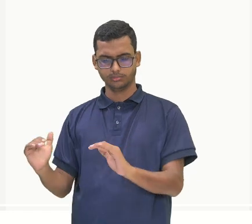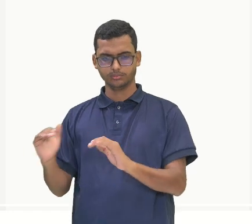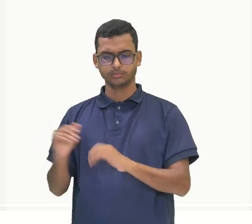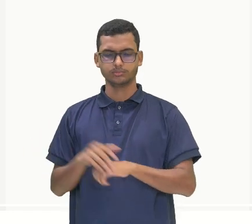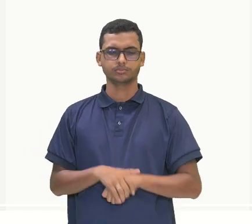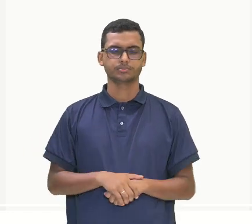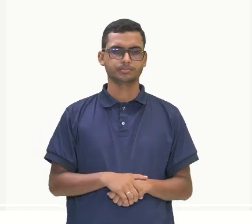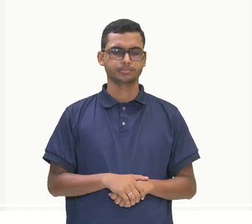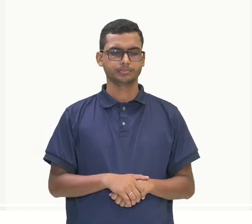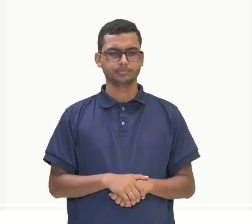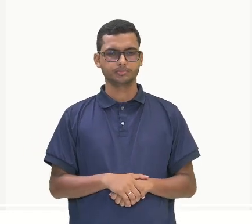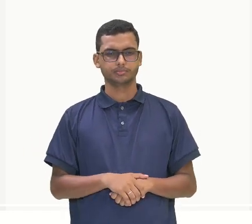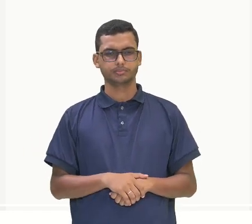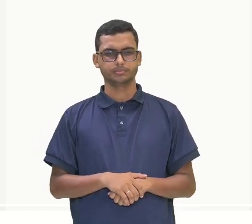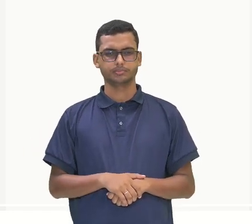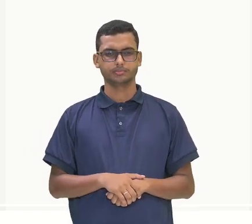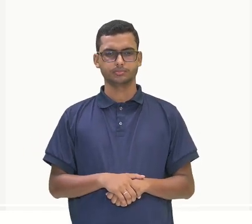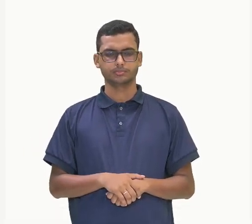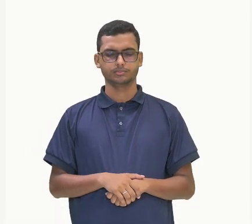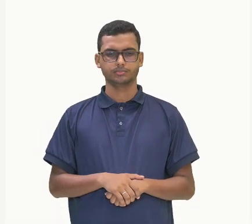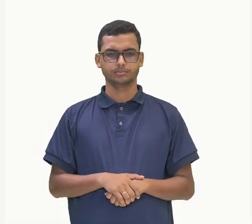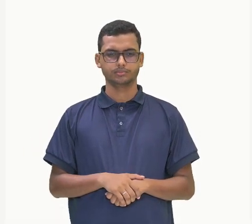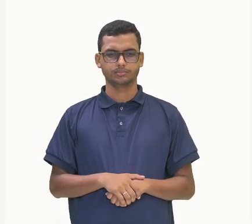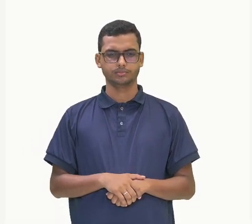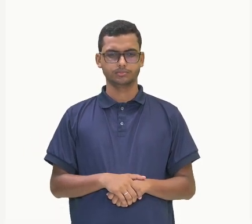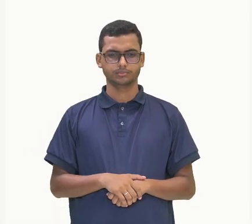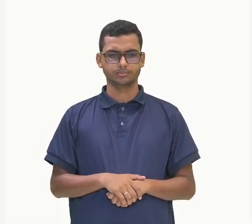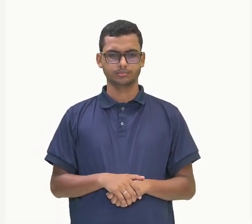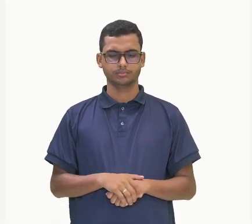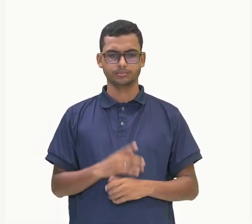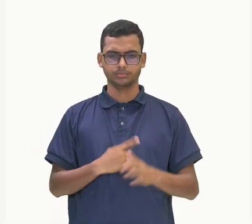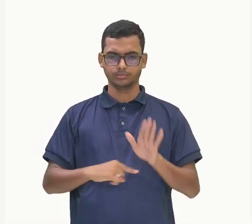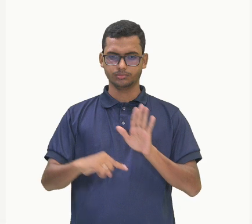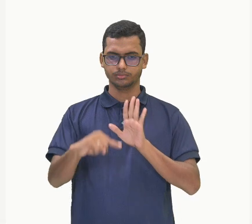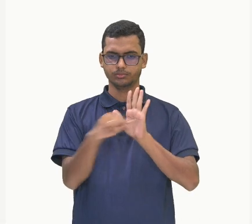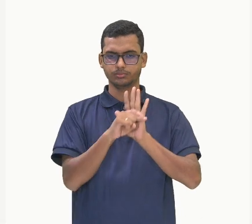24,65. E eu vou subtrair